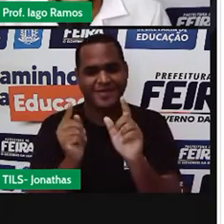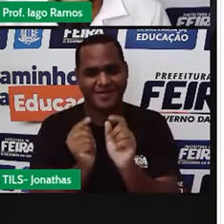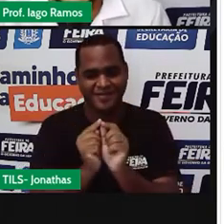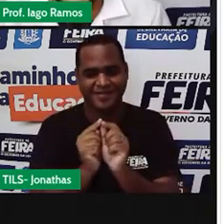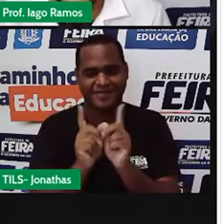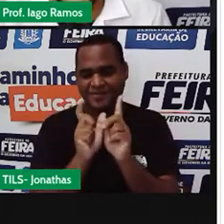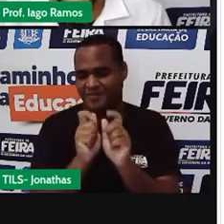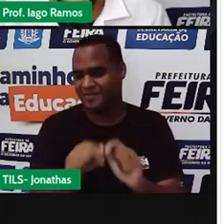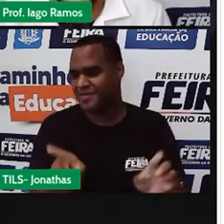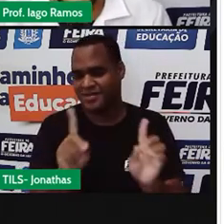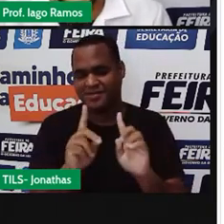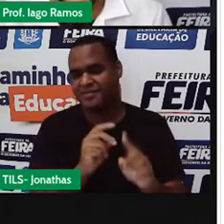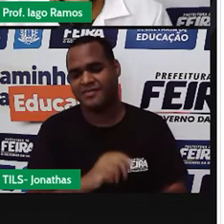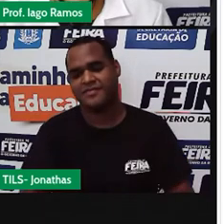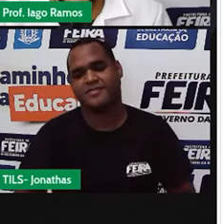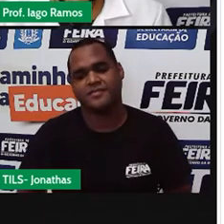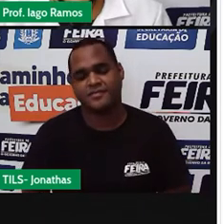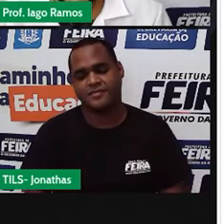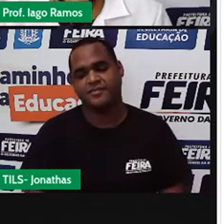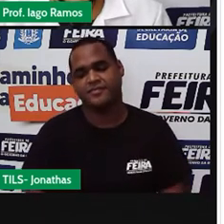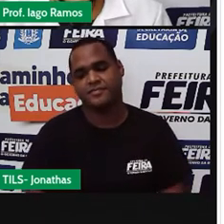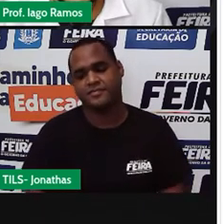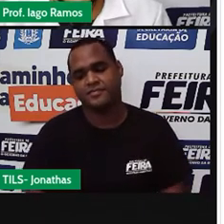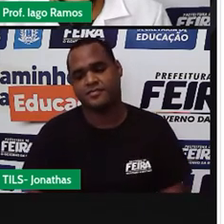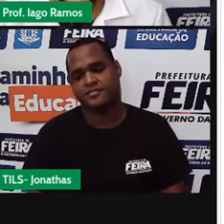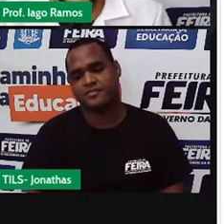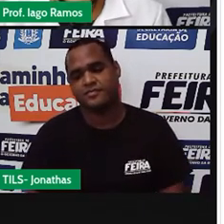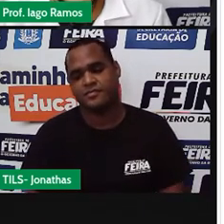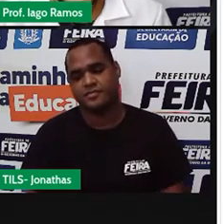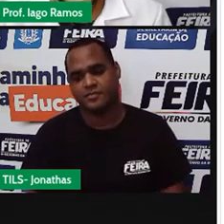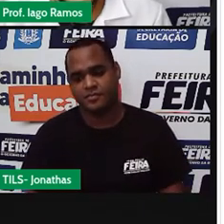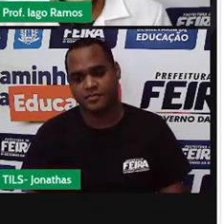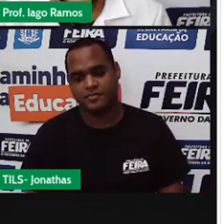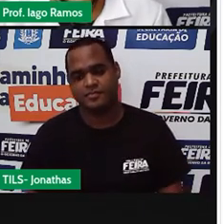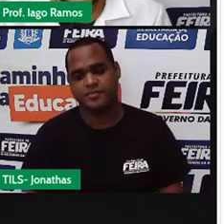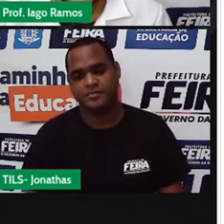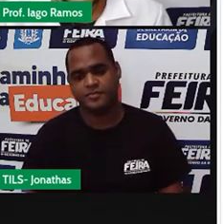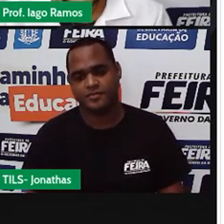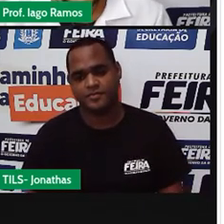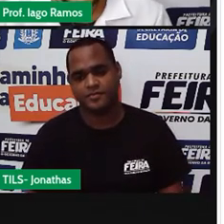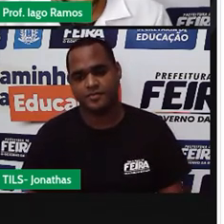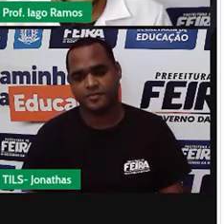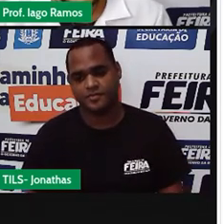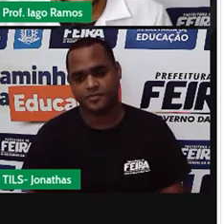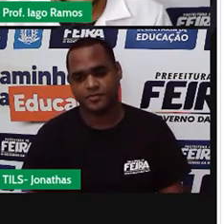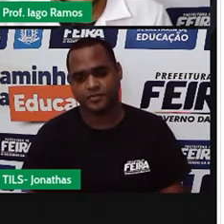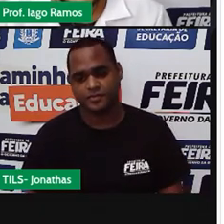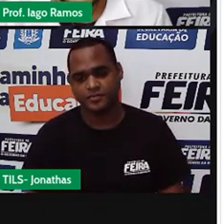parênteses e deixa eu só ver qual foi o erro que eu cometi aqui